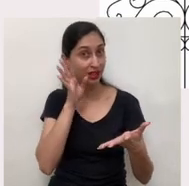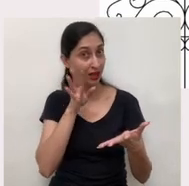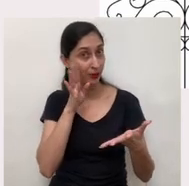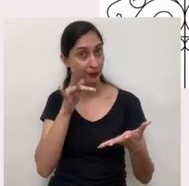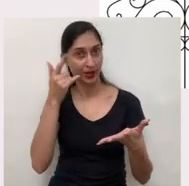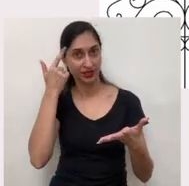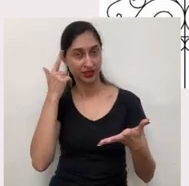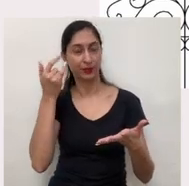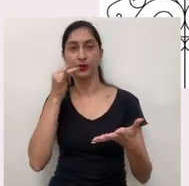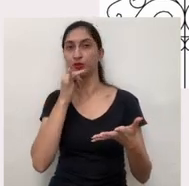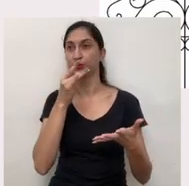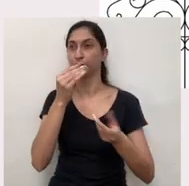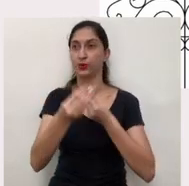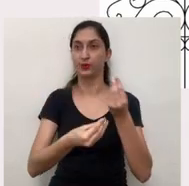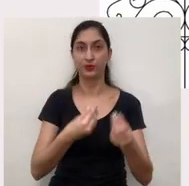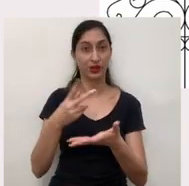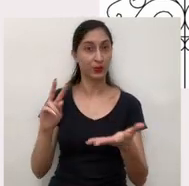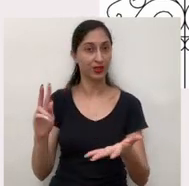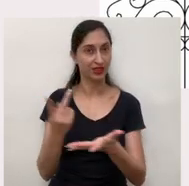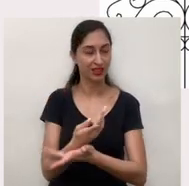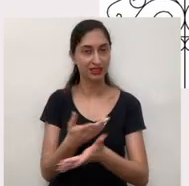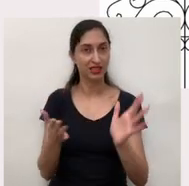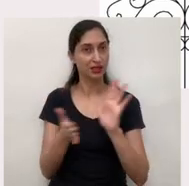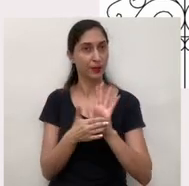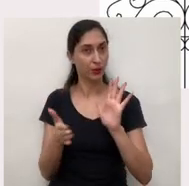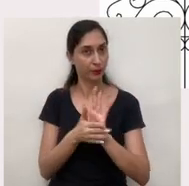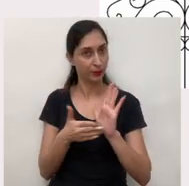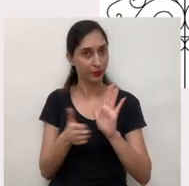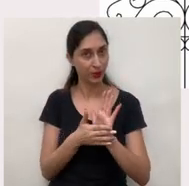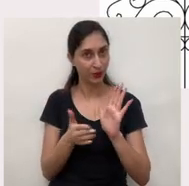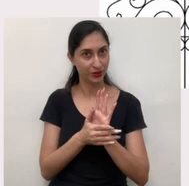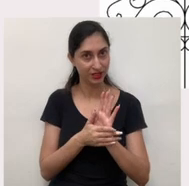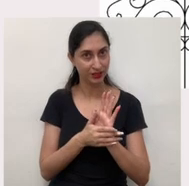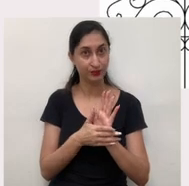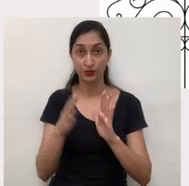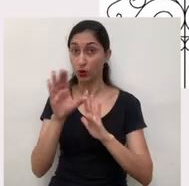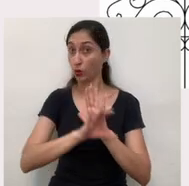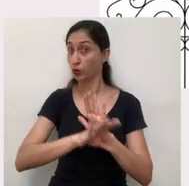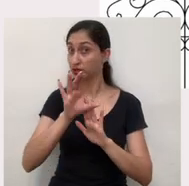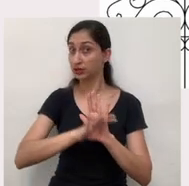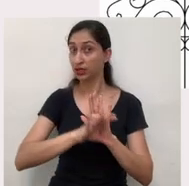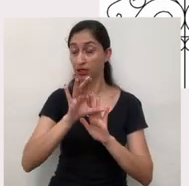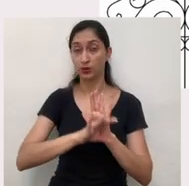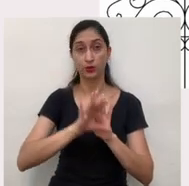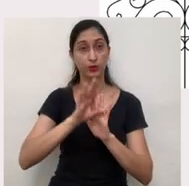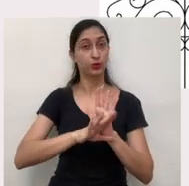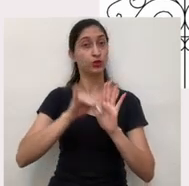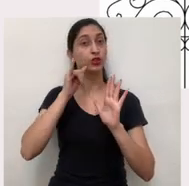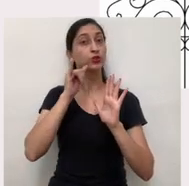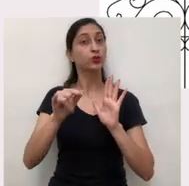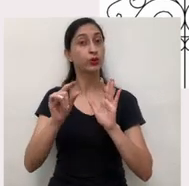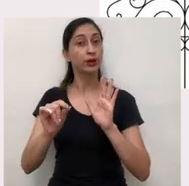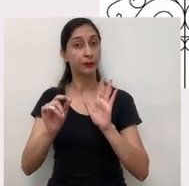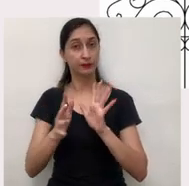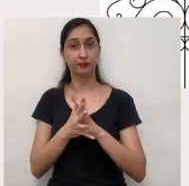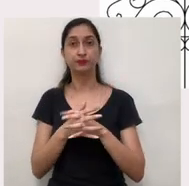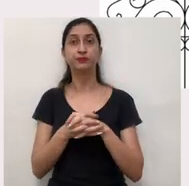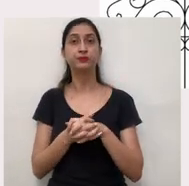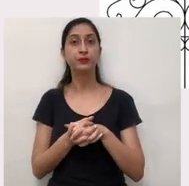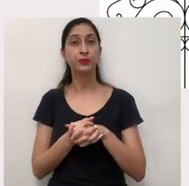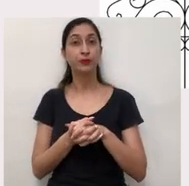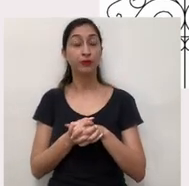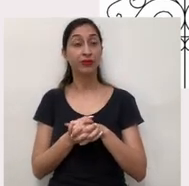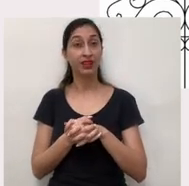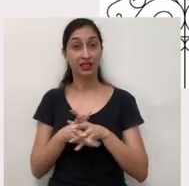uma vez, como no Sankofa, né? Dessa ideia de que esse conceito do Nachleben diz do